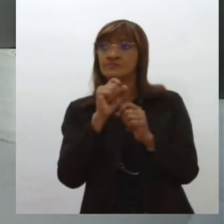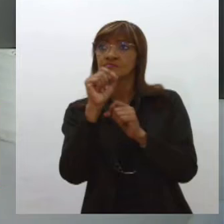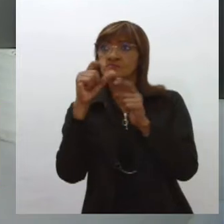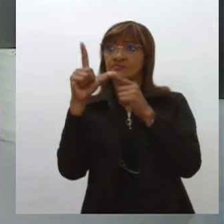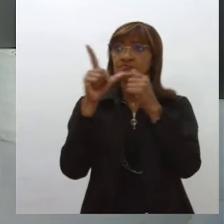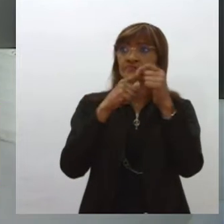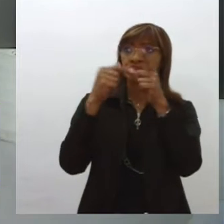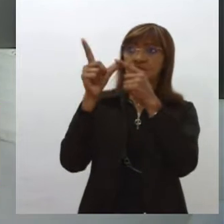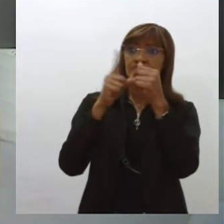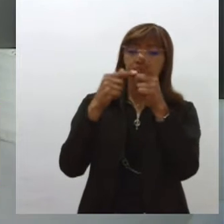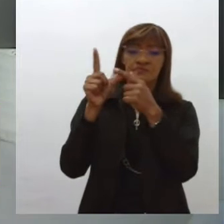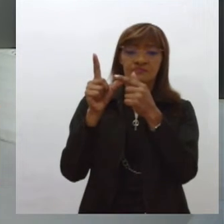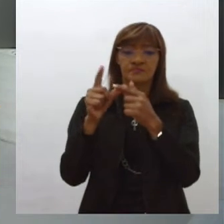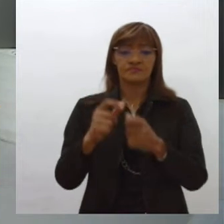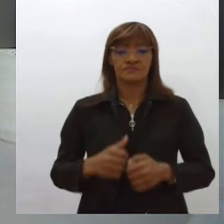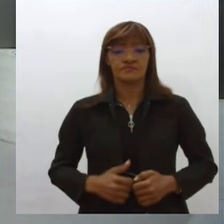né?